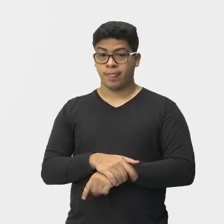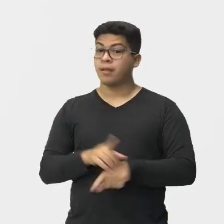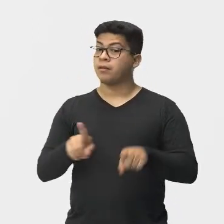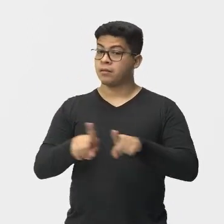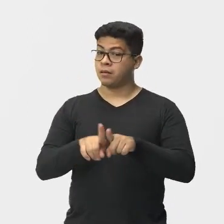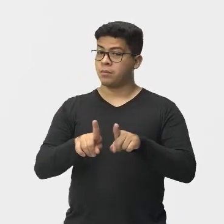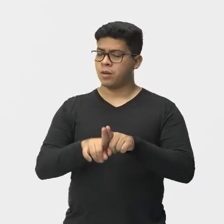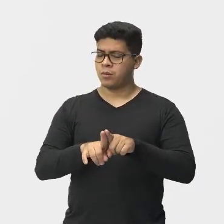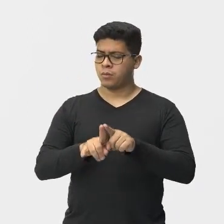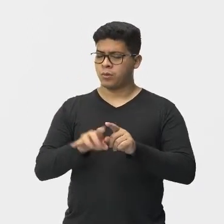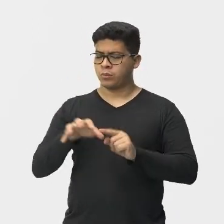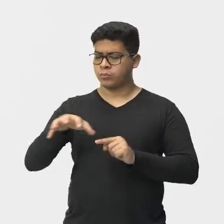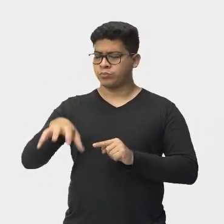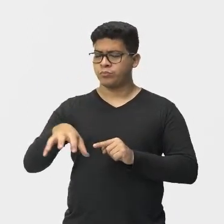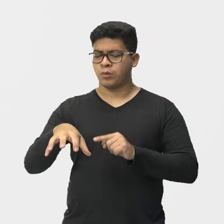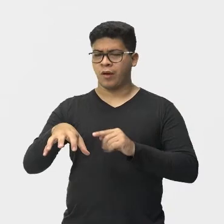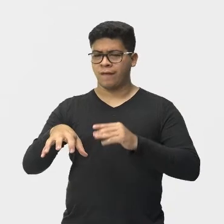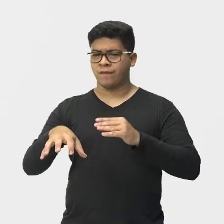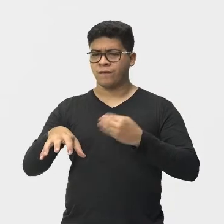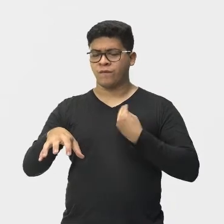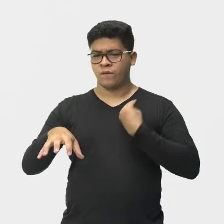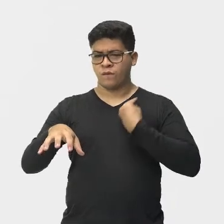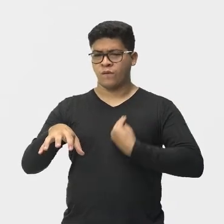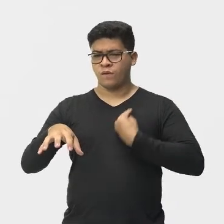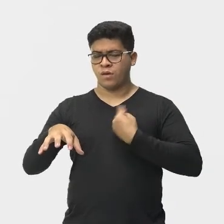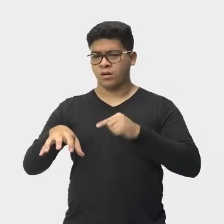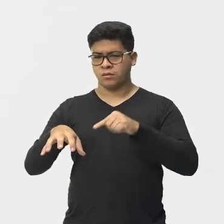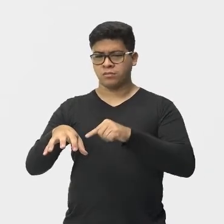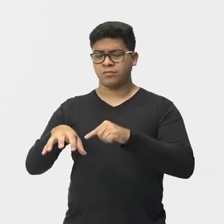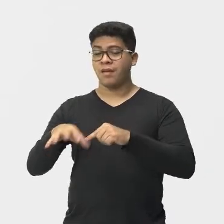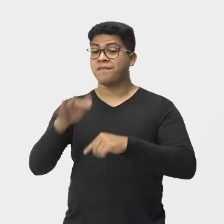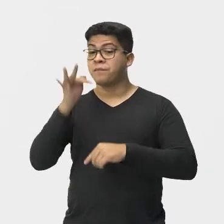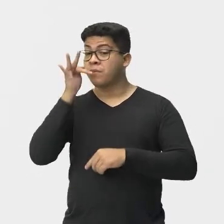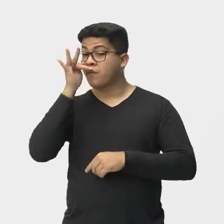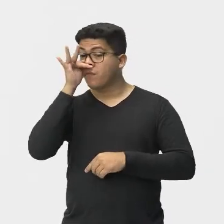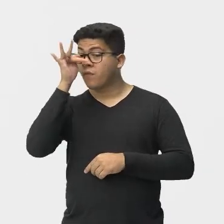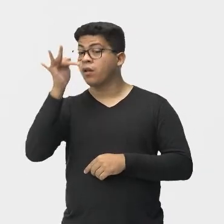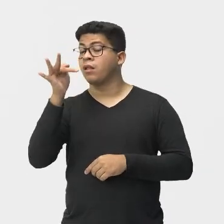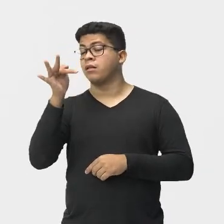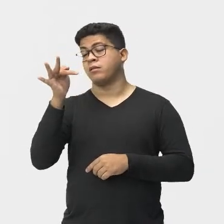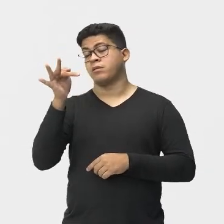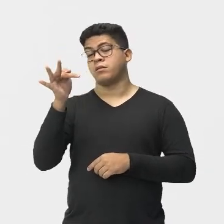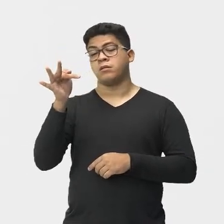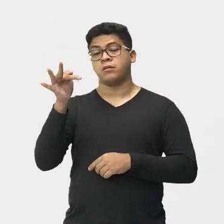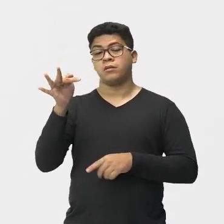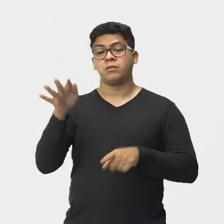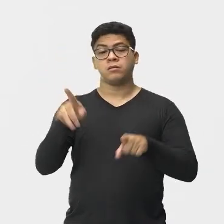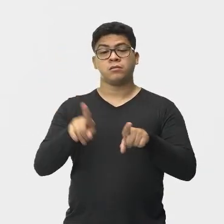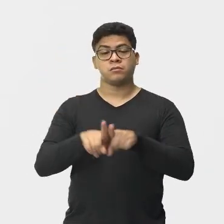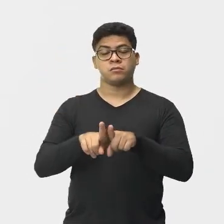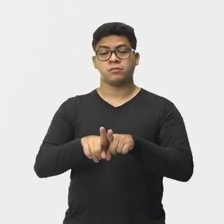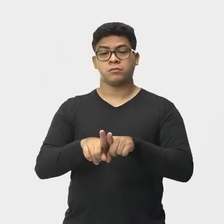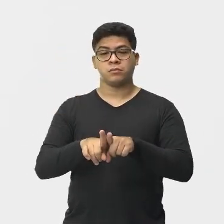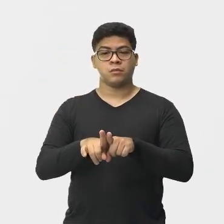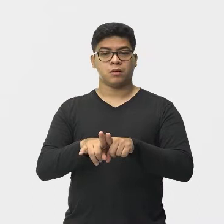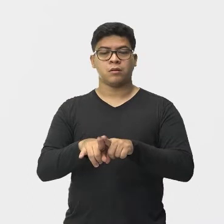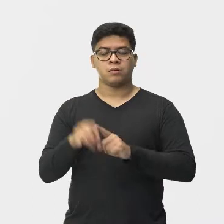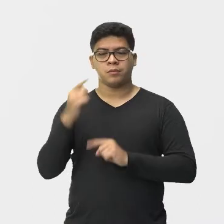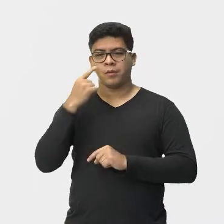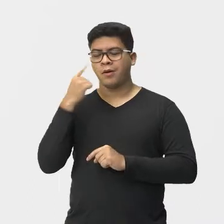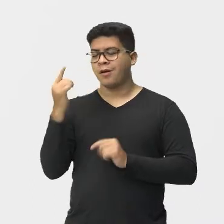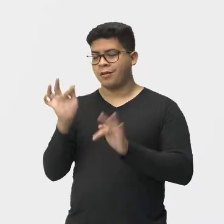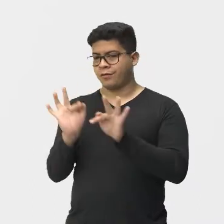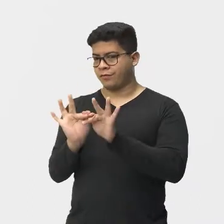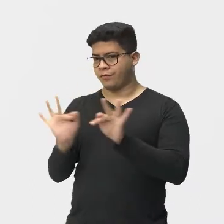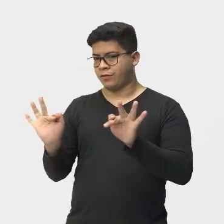seres vivos, né? No caso aqui, como estas plantas necessitam muita água, las riego todos os dias. Aqui eu